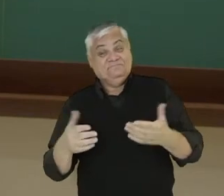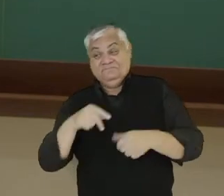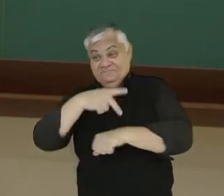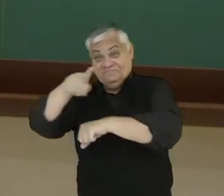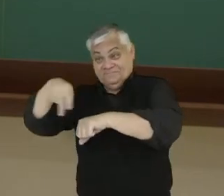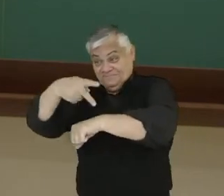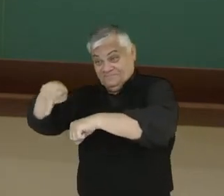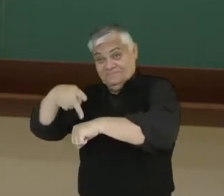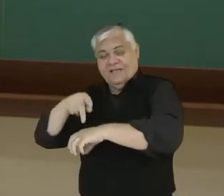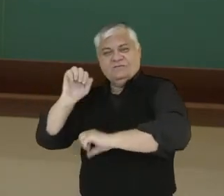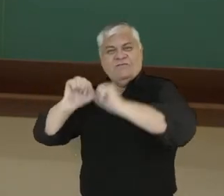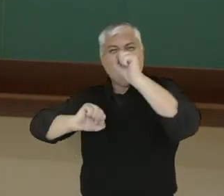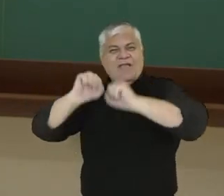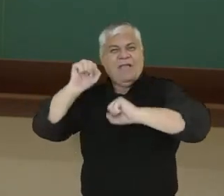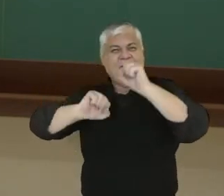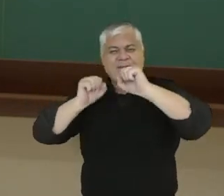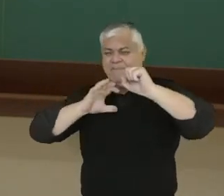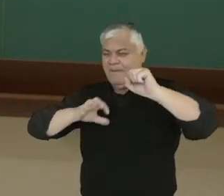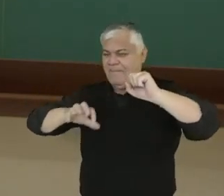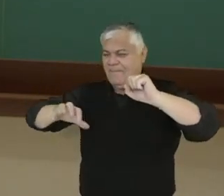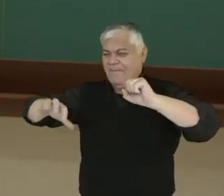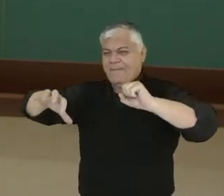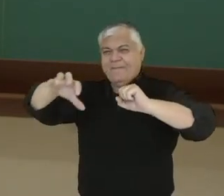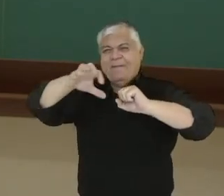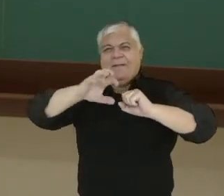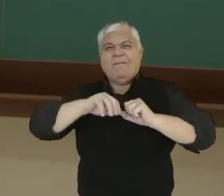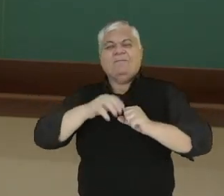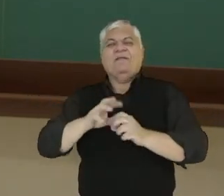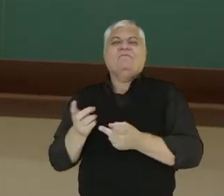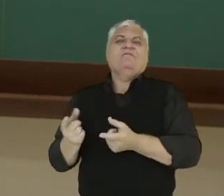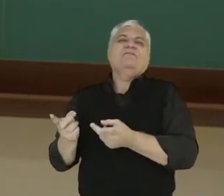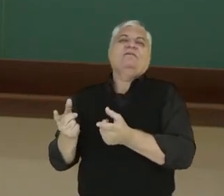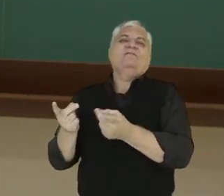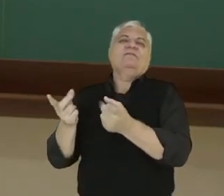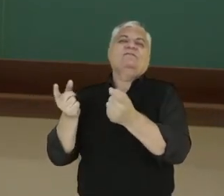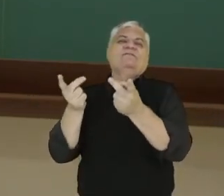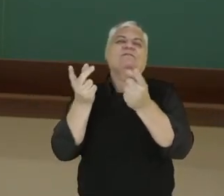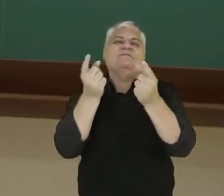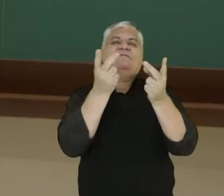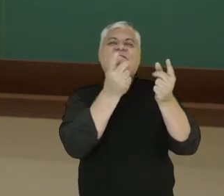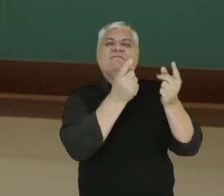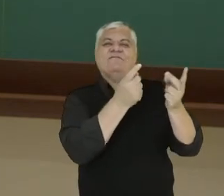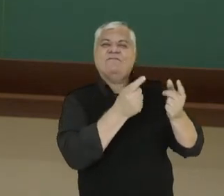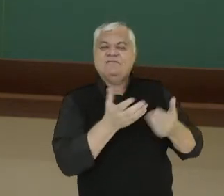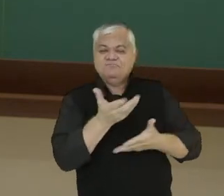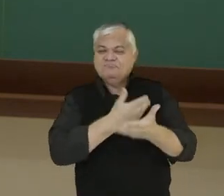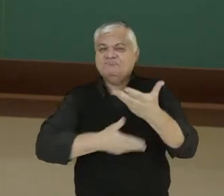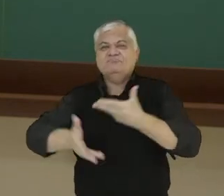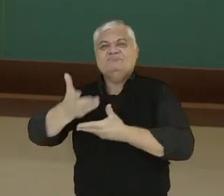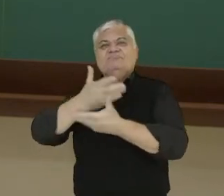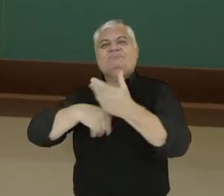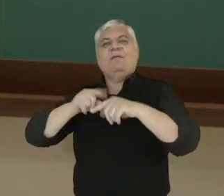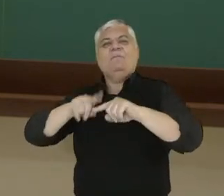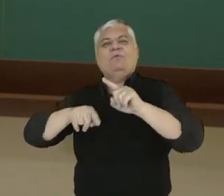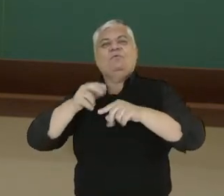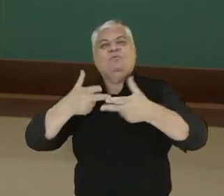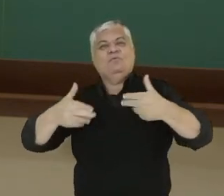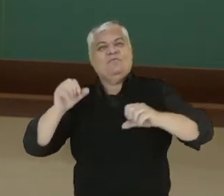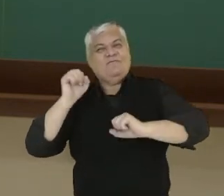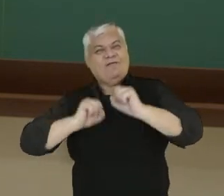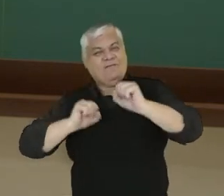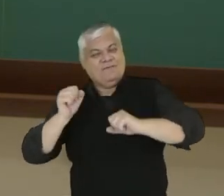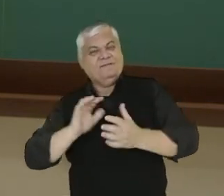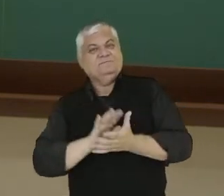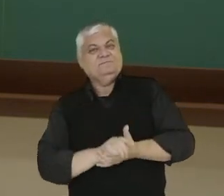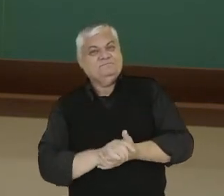extremamente industrializado e tem parceiros, vai querer estabelecer as trocas comerciais dos seus produtos fabricados. Então,